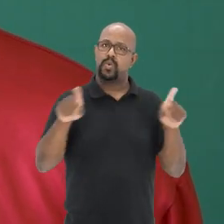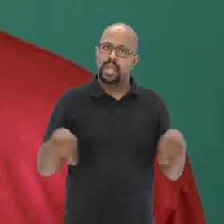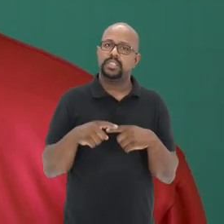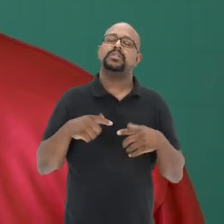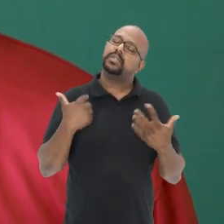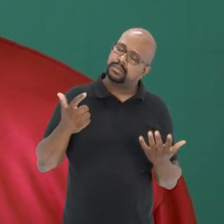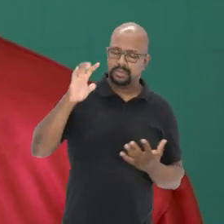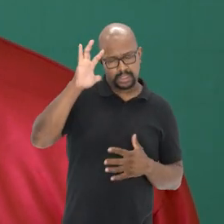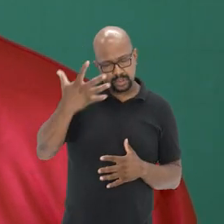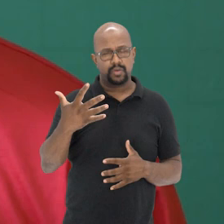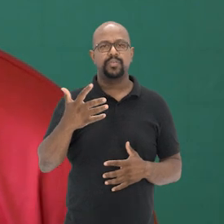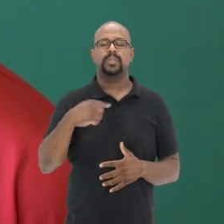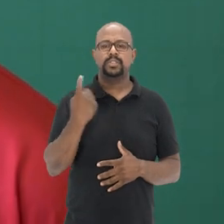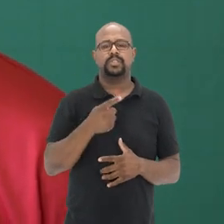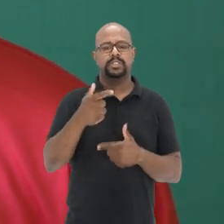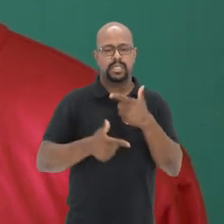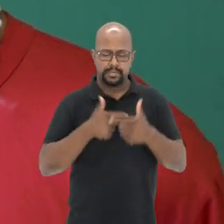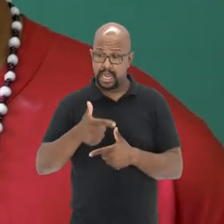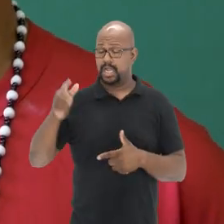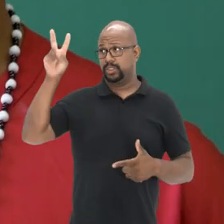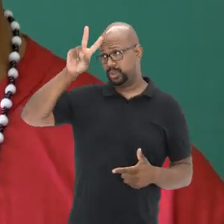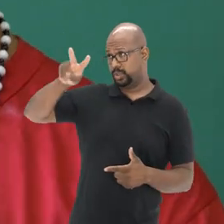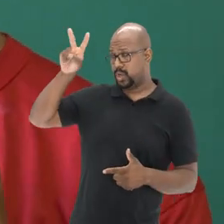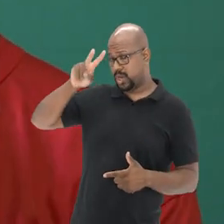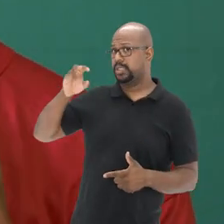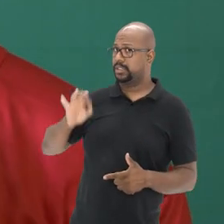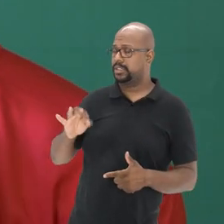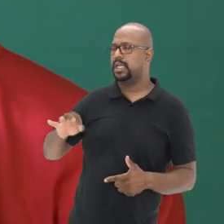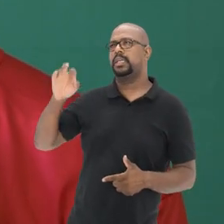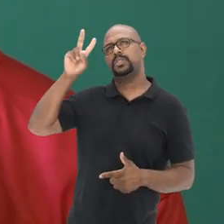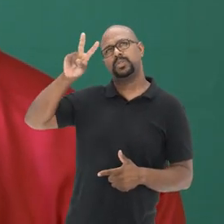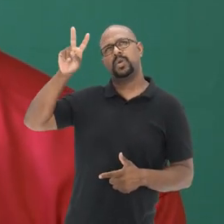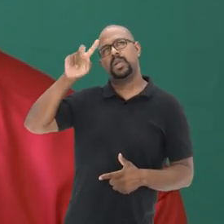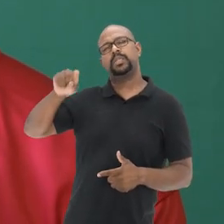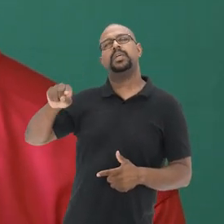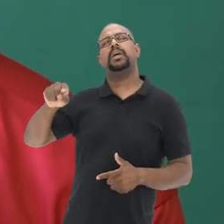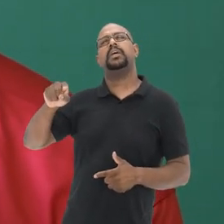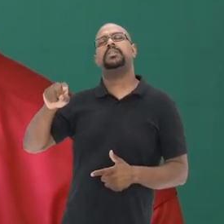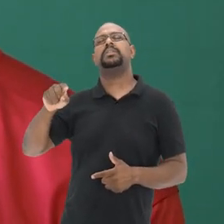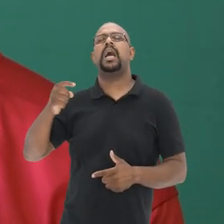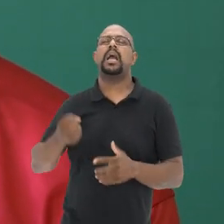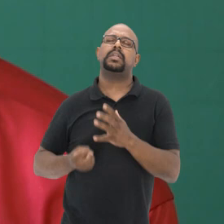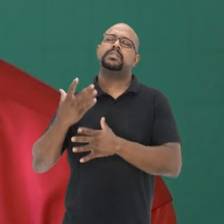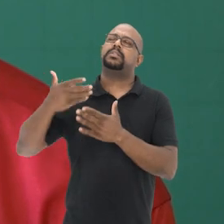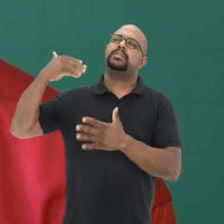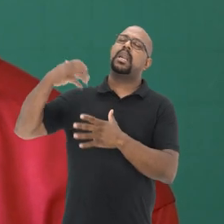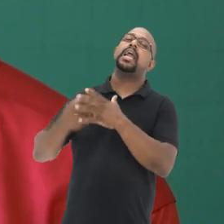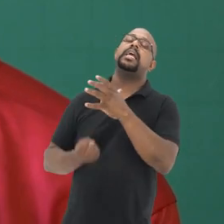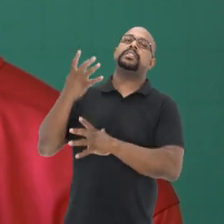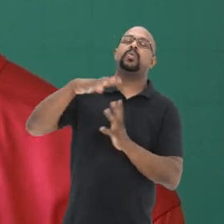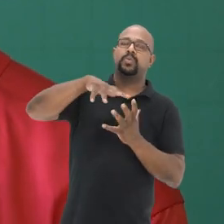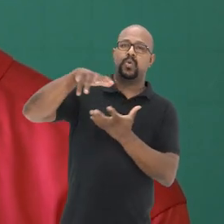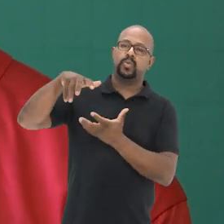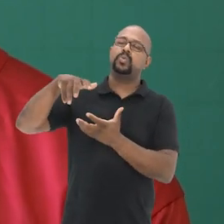Né? Então aí a gente resolveu de trabalhar as histórias, né? As histórias da criação, desde a